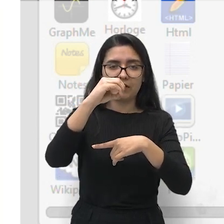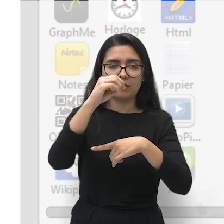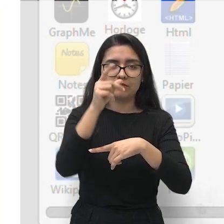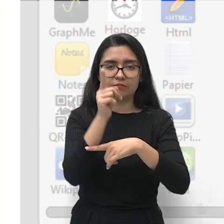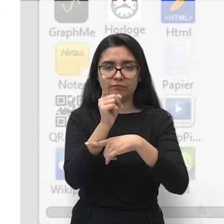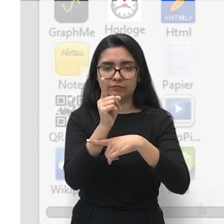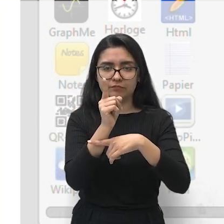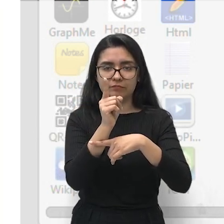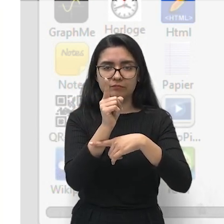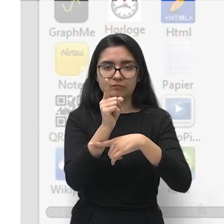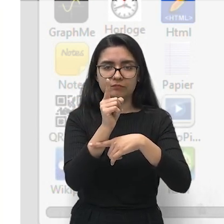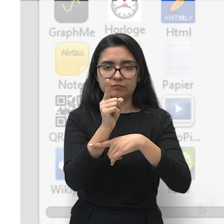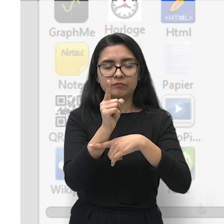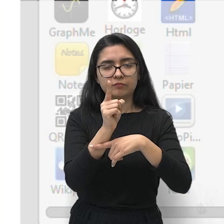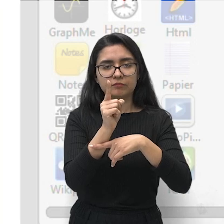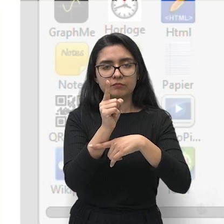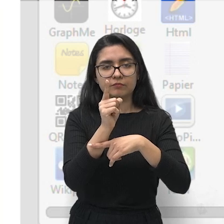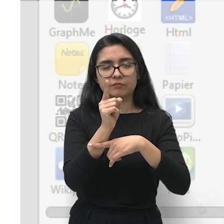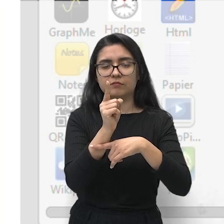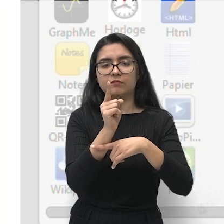ó, posicionou.